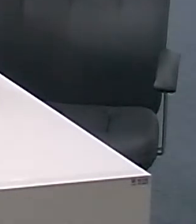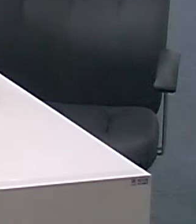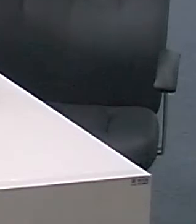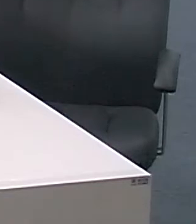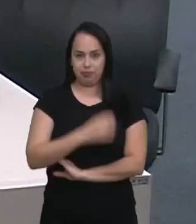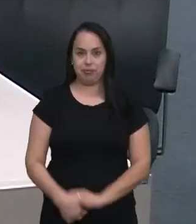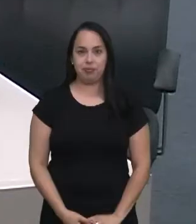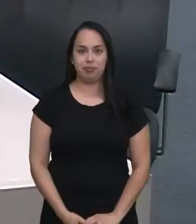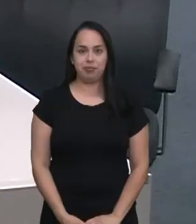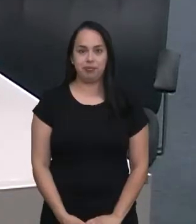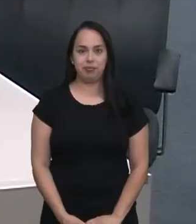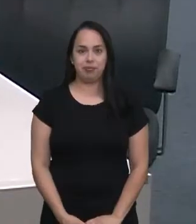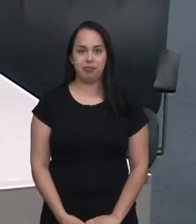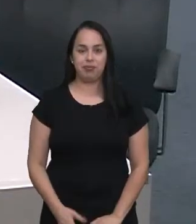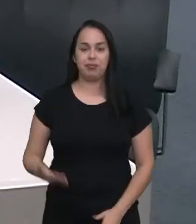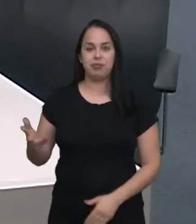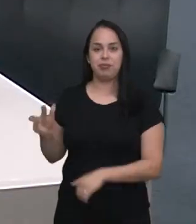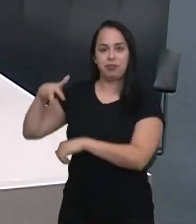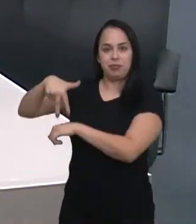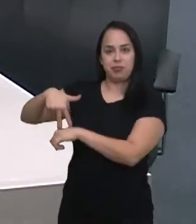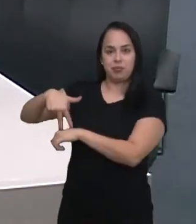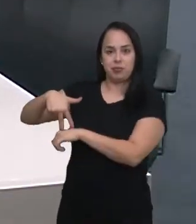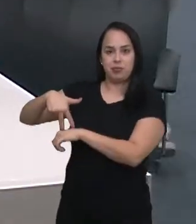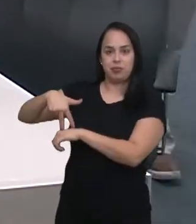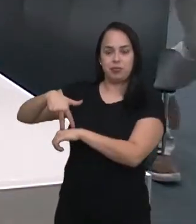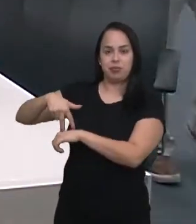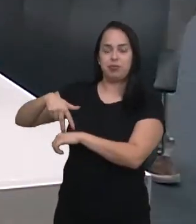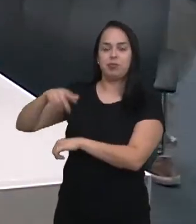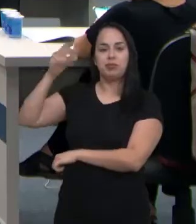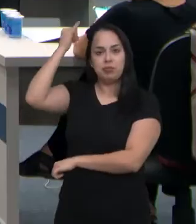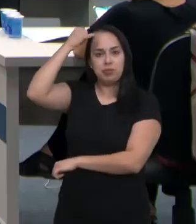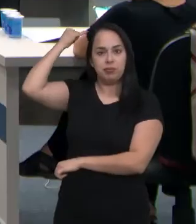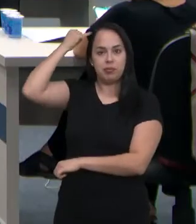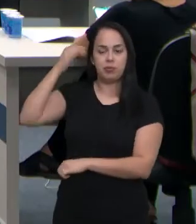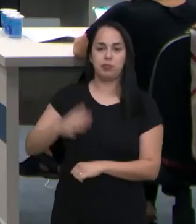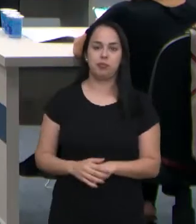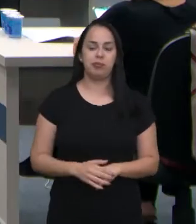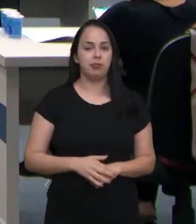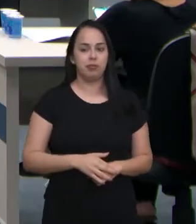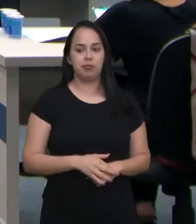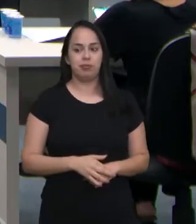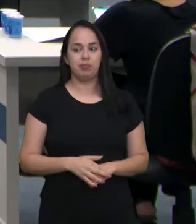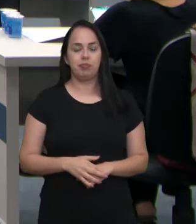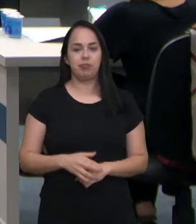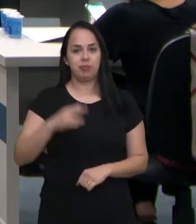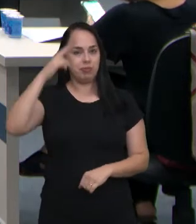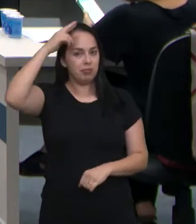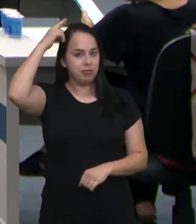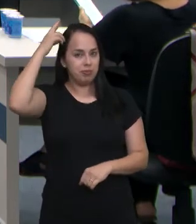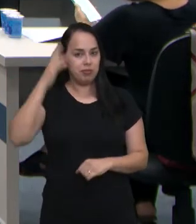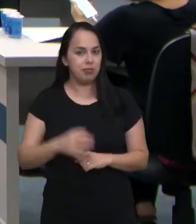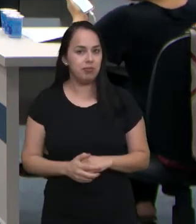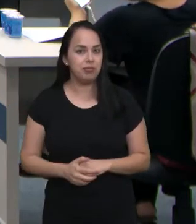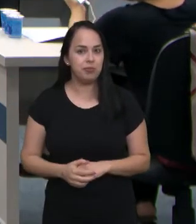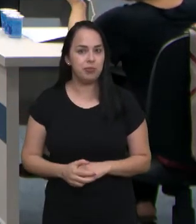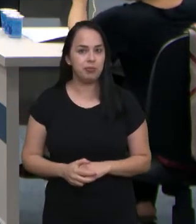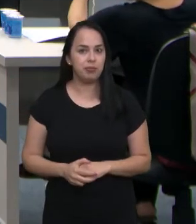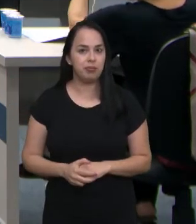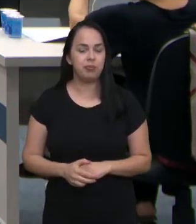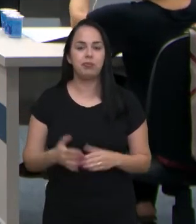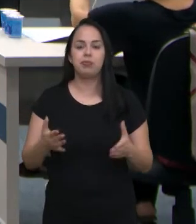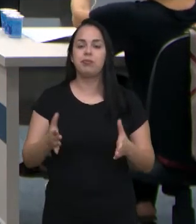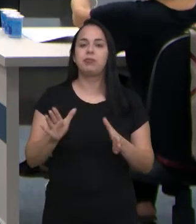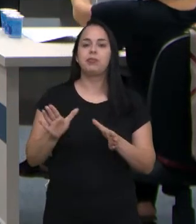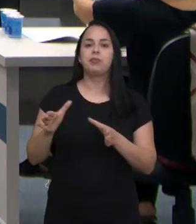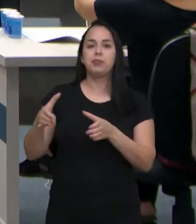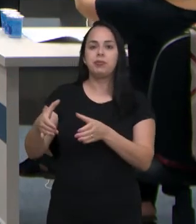Com a palavra o vereador Dr. José Cláudio. Robertinho, o pai de um amigo nosso, lá da tua região,